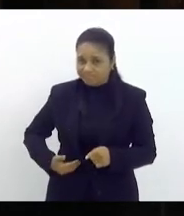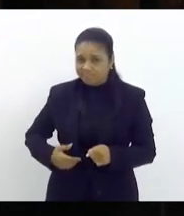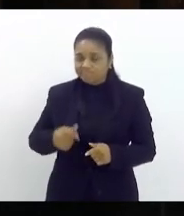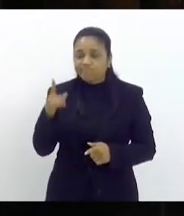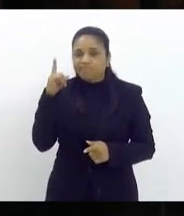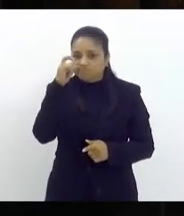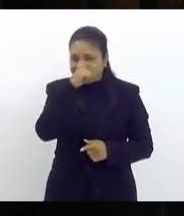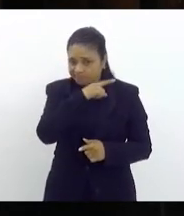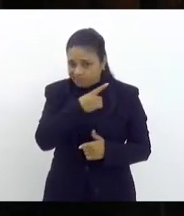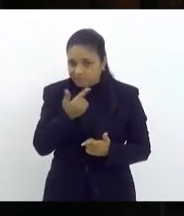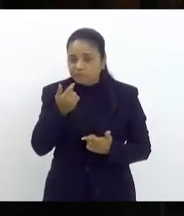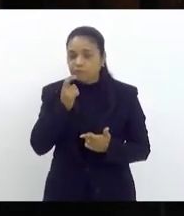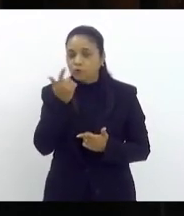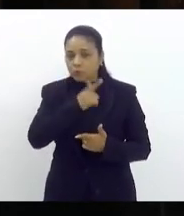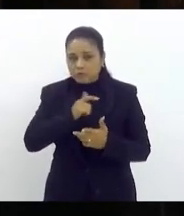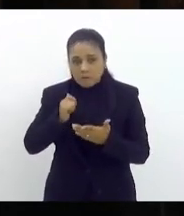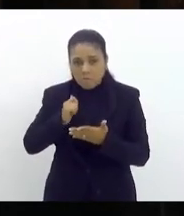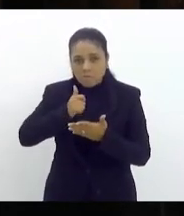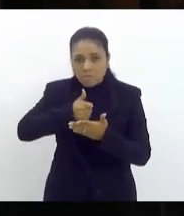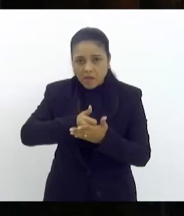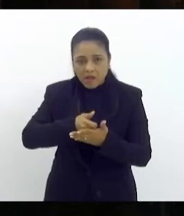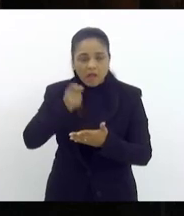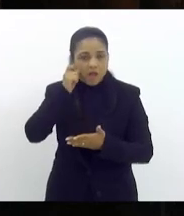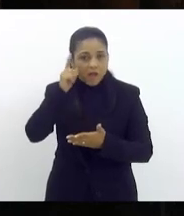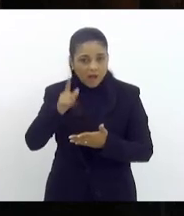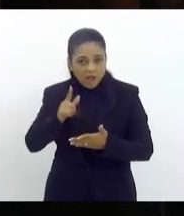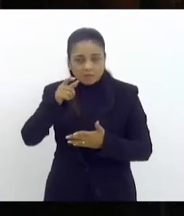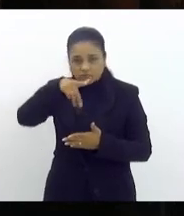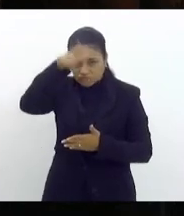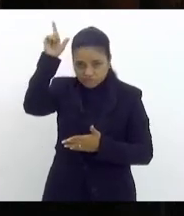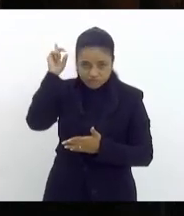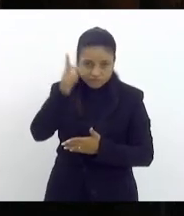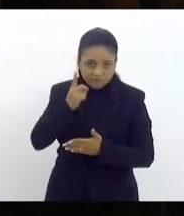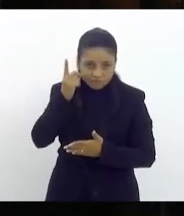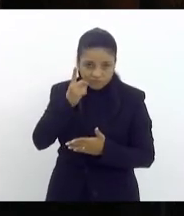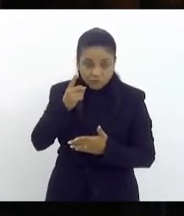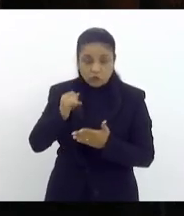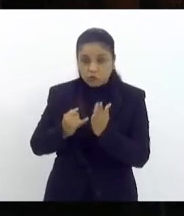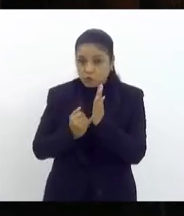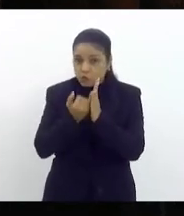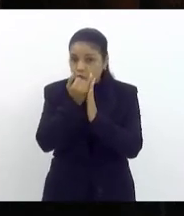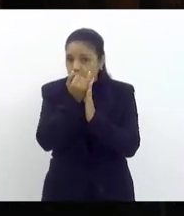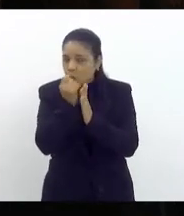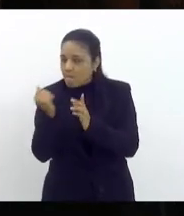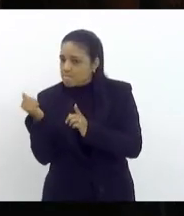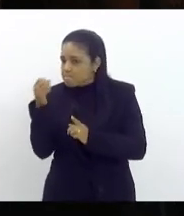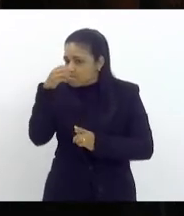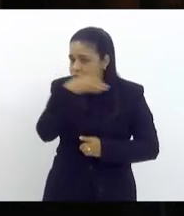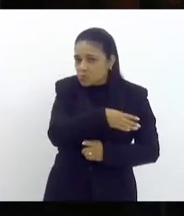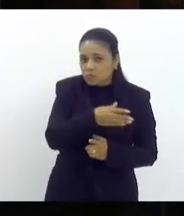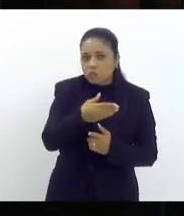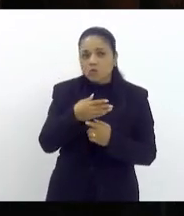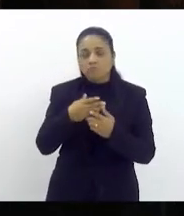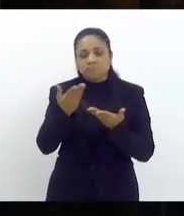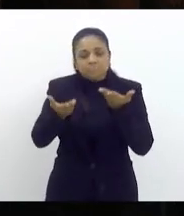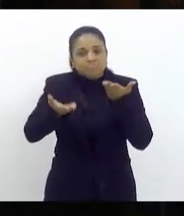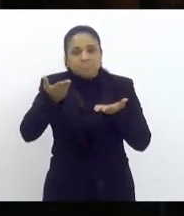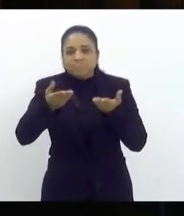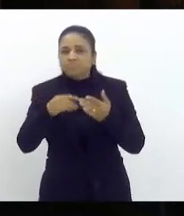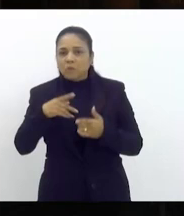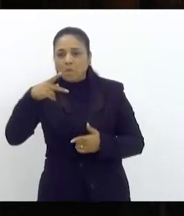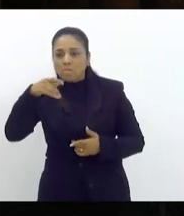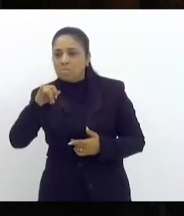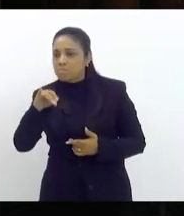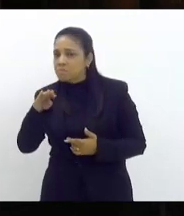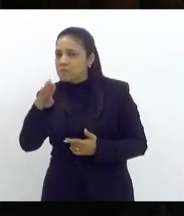sempre alerta o deputado Luiz Paulo os juros são elevados e não condizem com a média do crescimento do PIB do estado do Rio de Janeiro há pelo